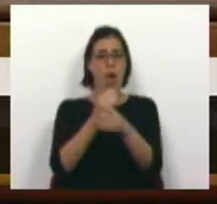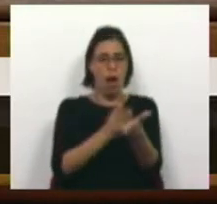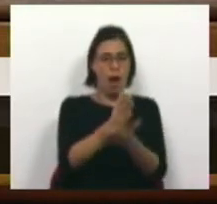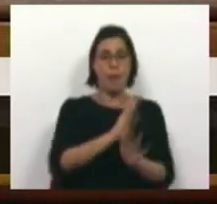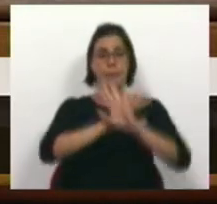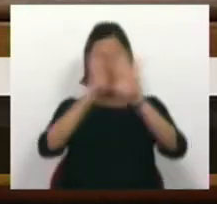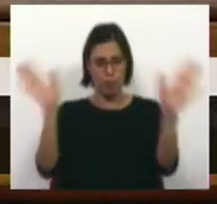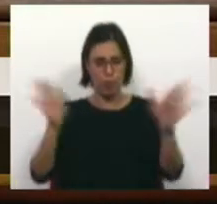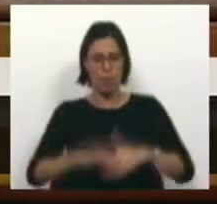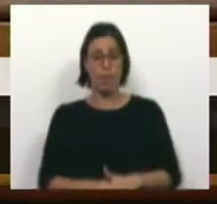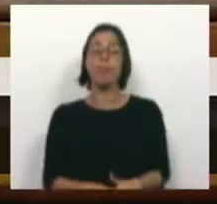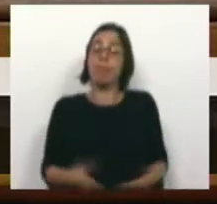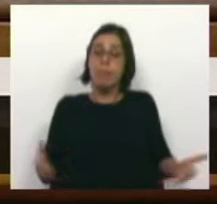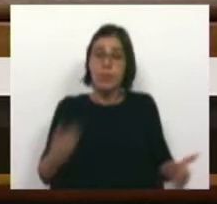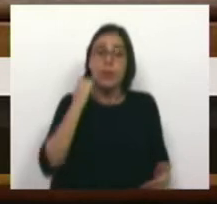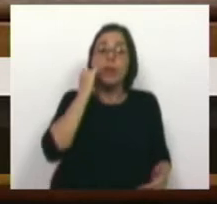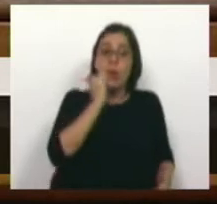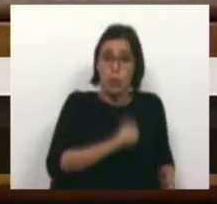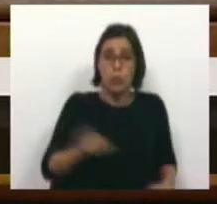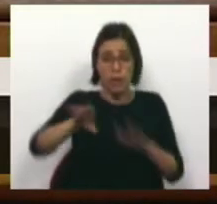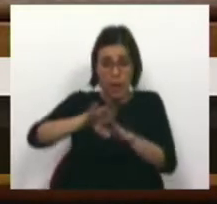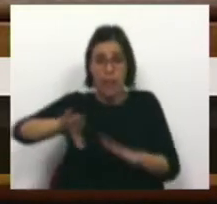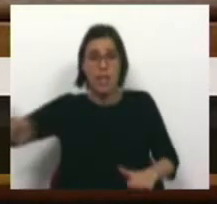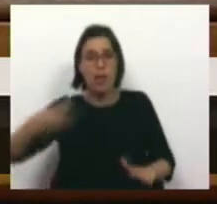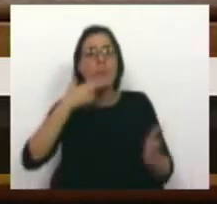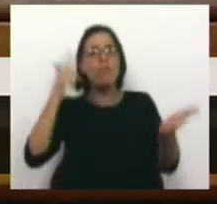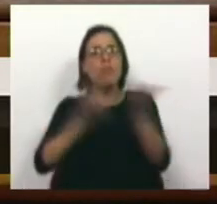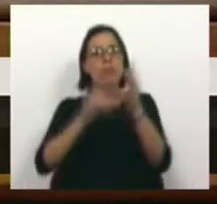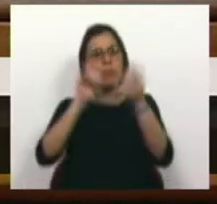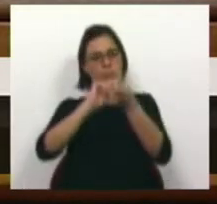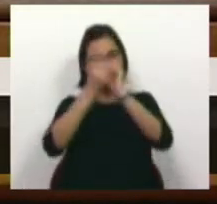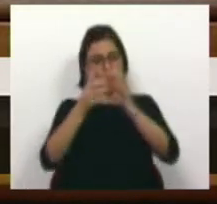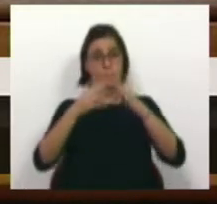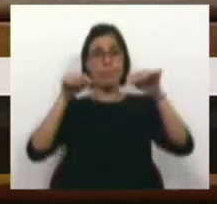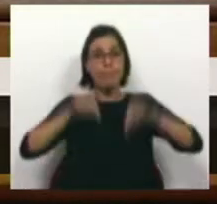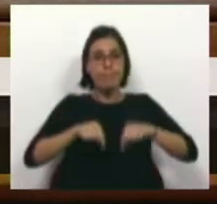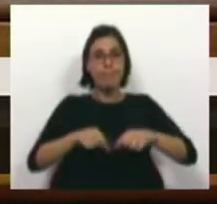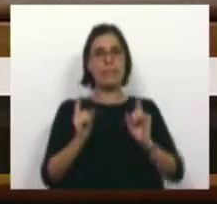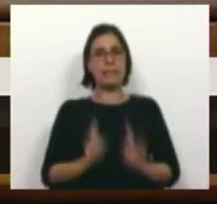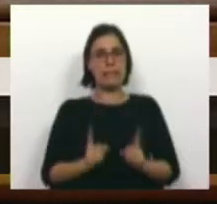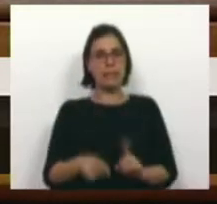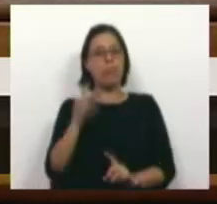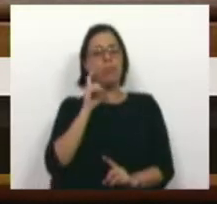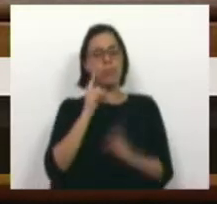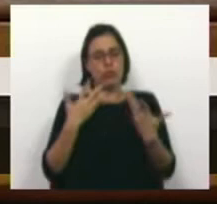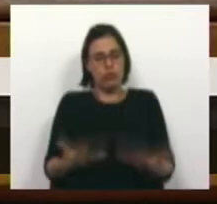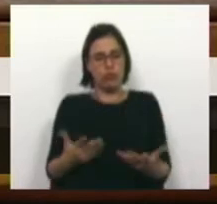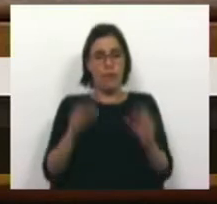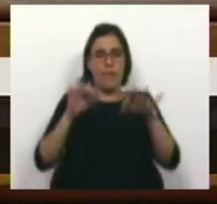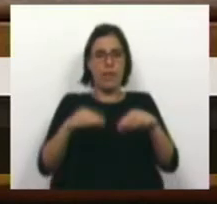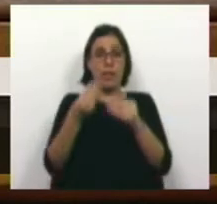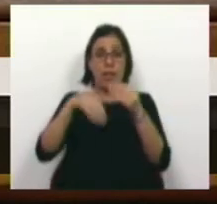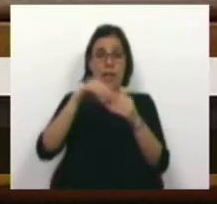bem, por muito que isso custe à direita, a verdadeira reforma estrutural está aqui. Garantimos já o fim